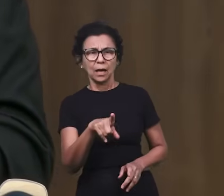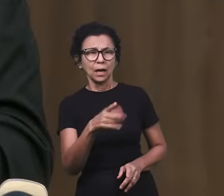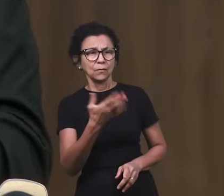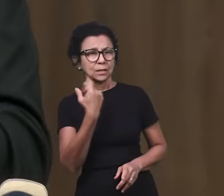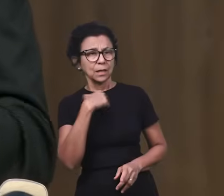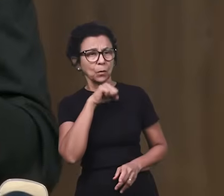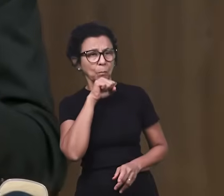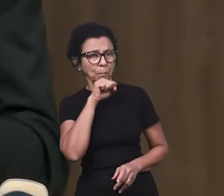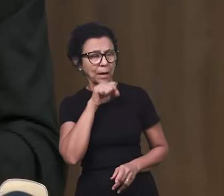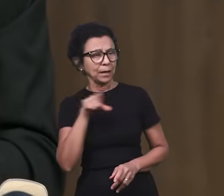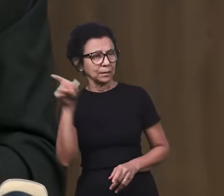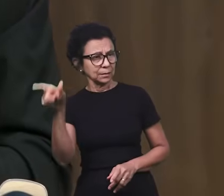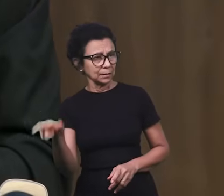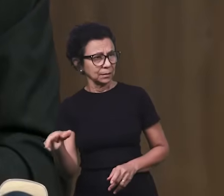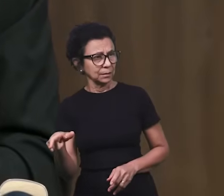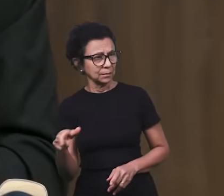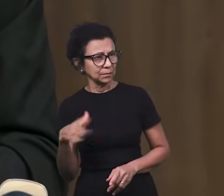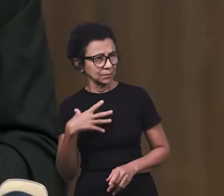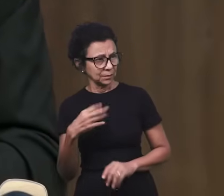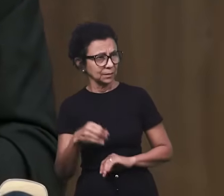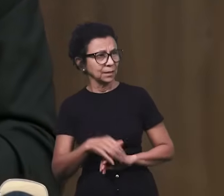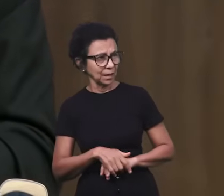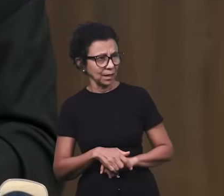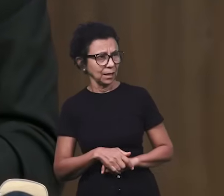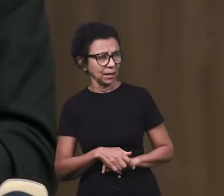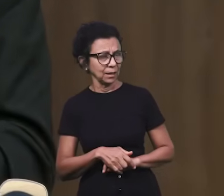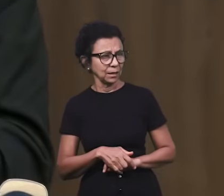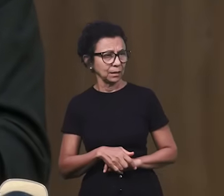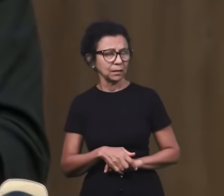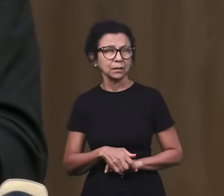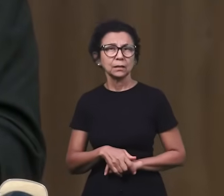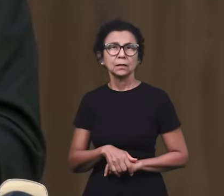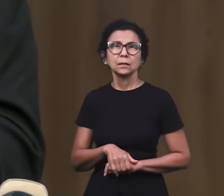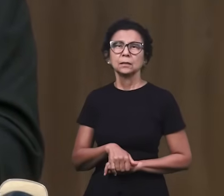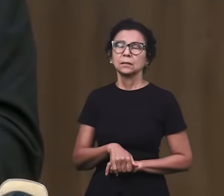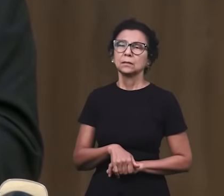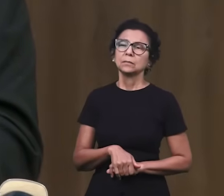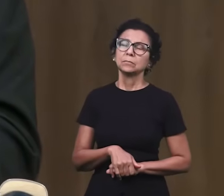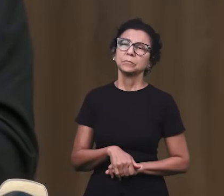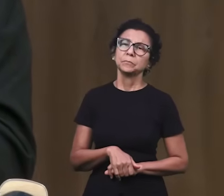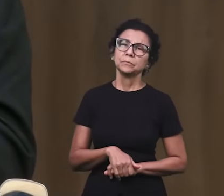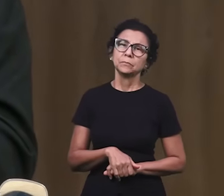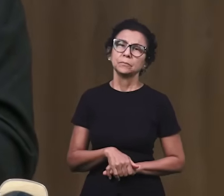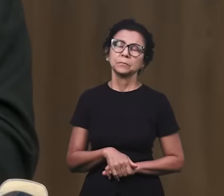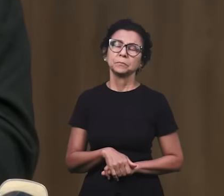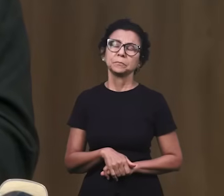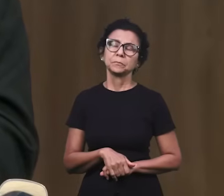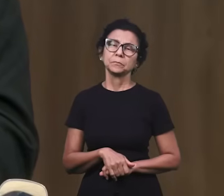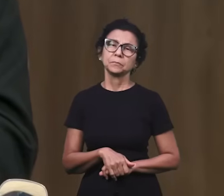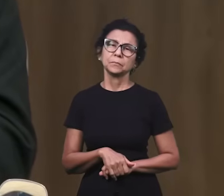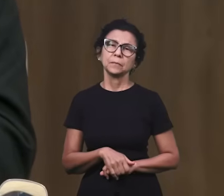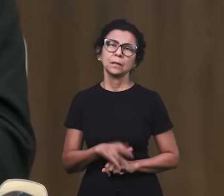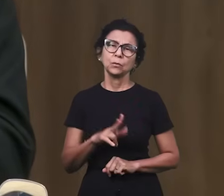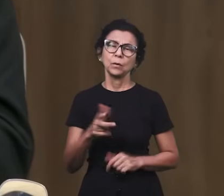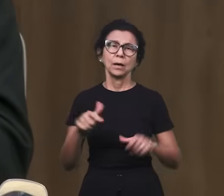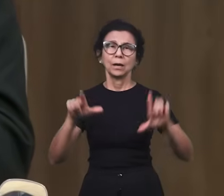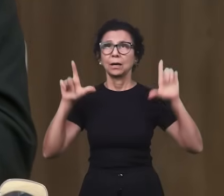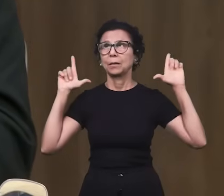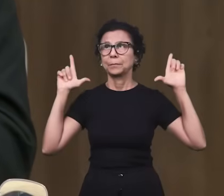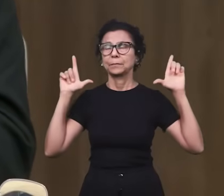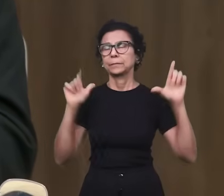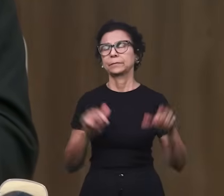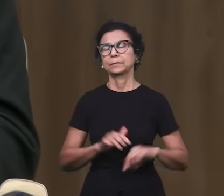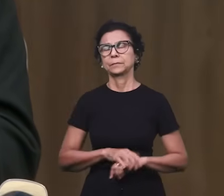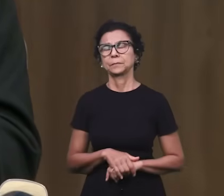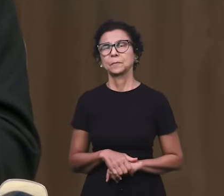de fulana, você é a mãe, não tem nem pai, né? Você é o esposo de fulana, é isso mesmo. Mas é tão bom, meus irmãos, é tão